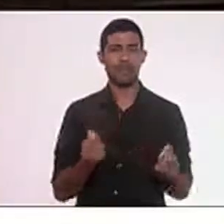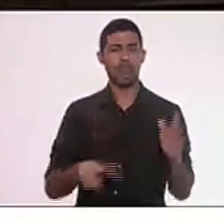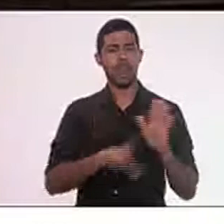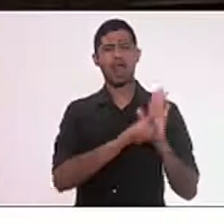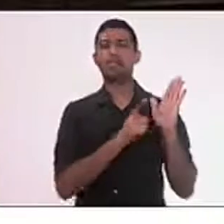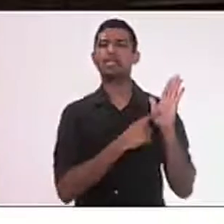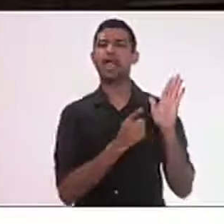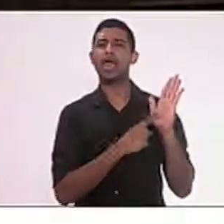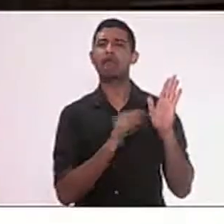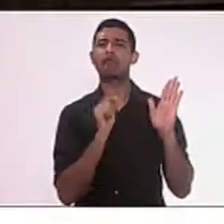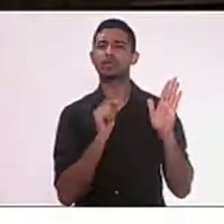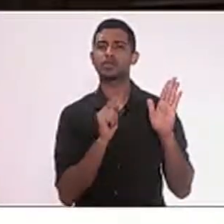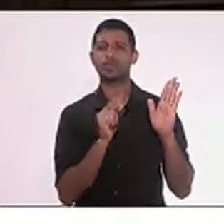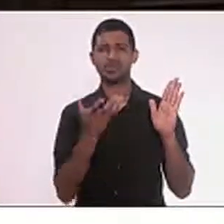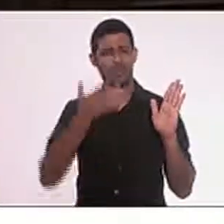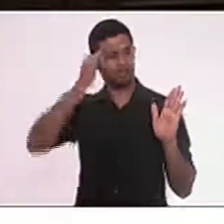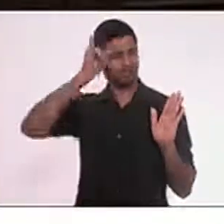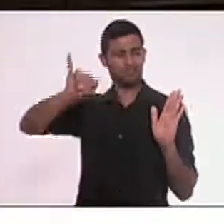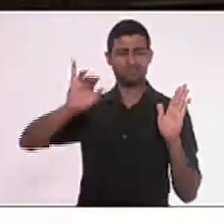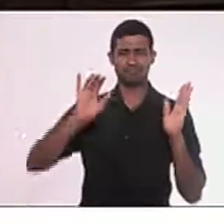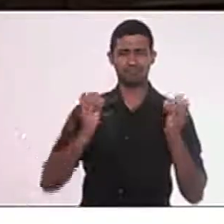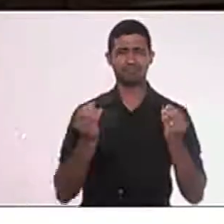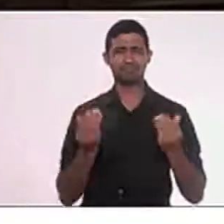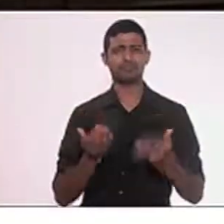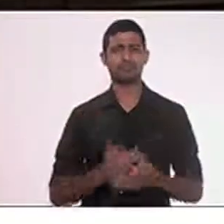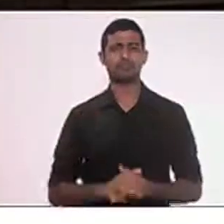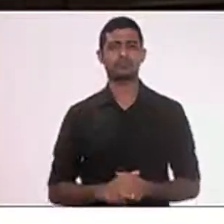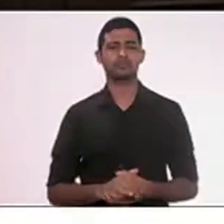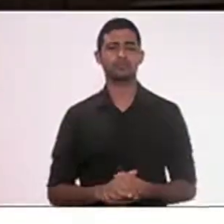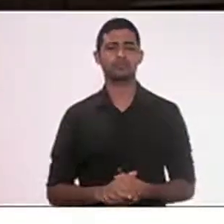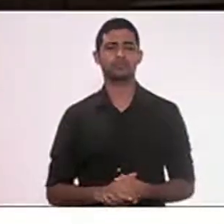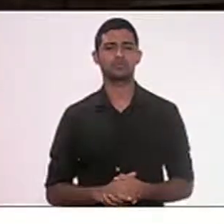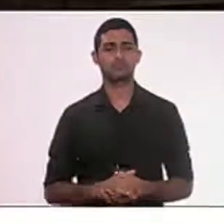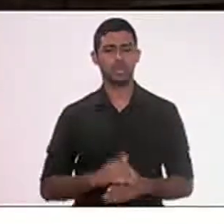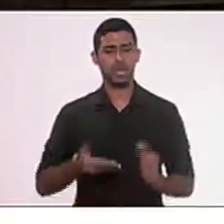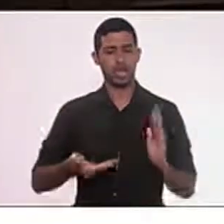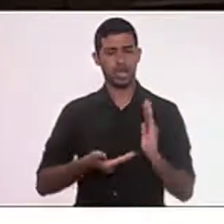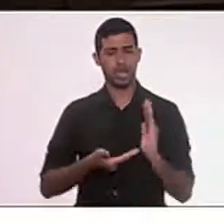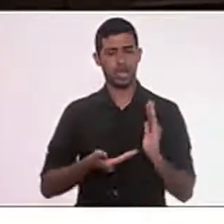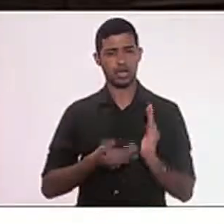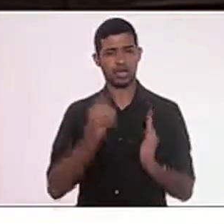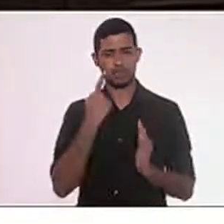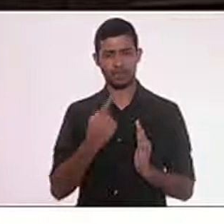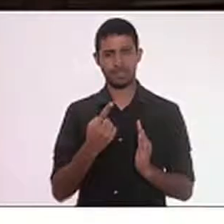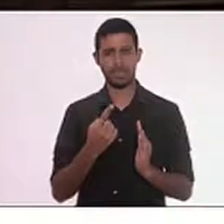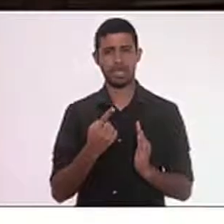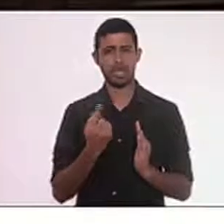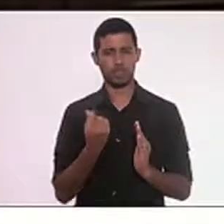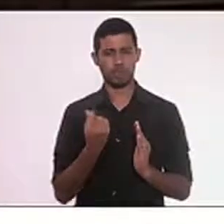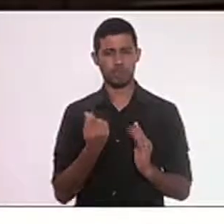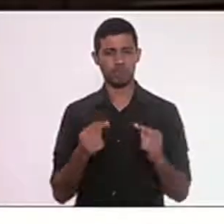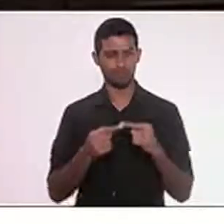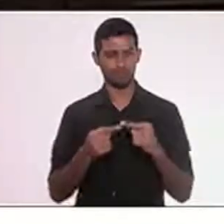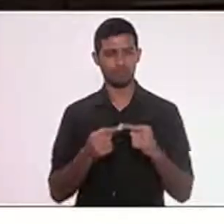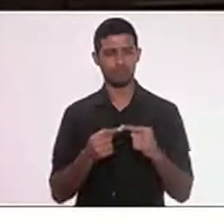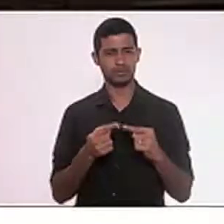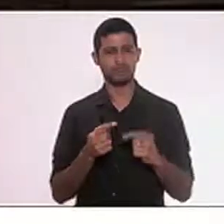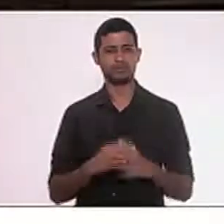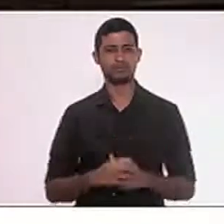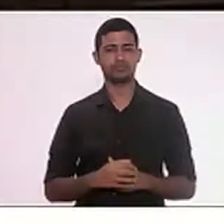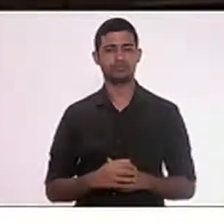busca justamente evitar que a Câmara de Compensação Tarifária, e que vai